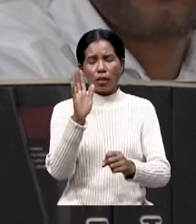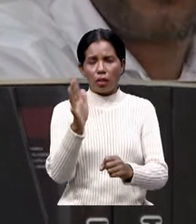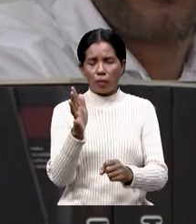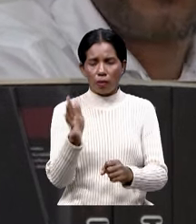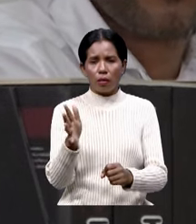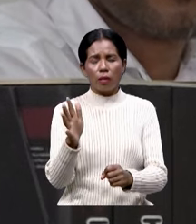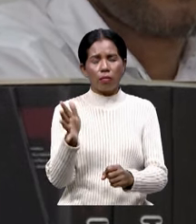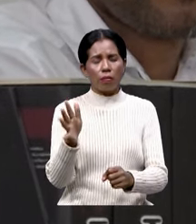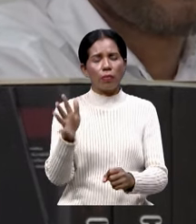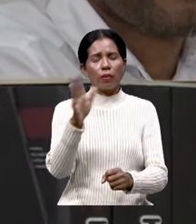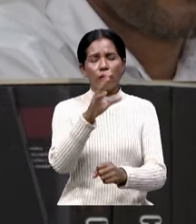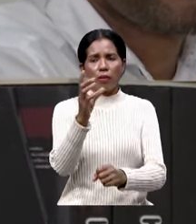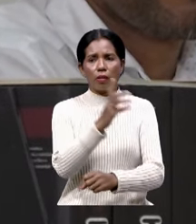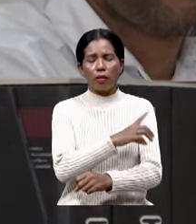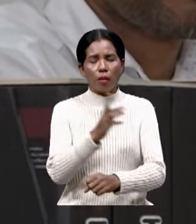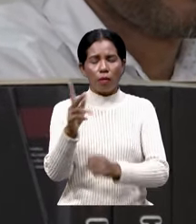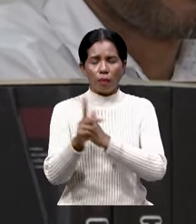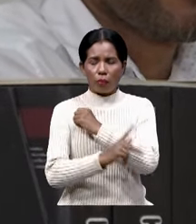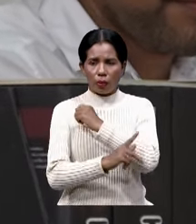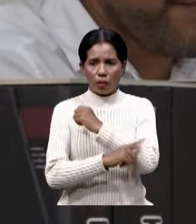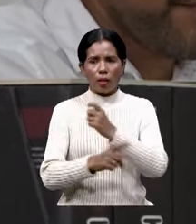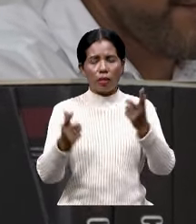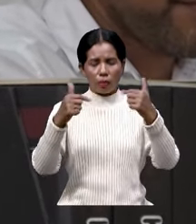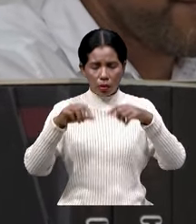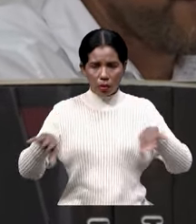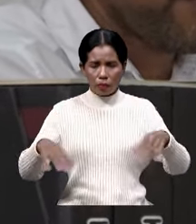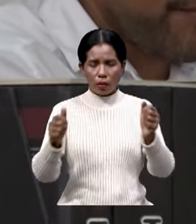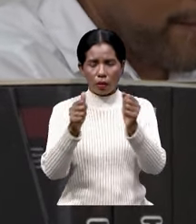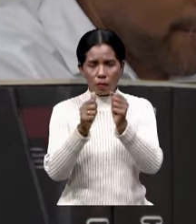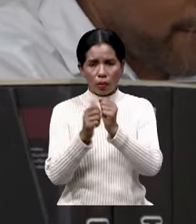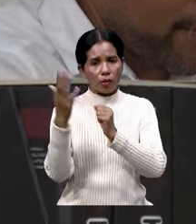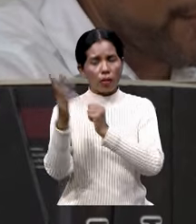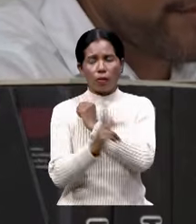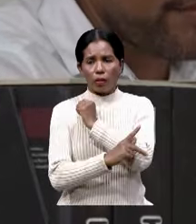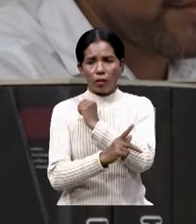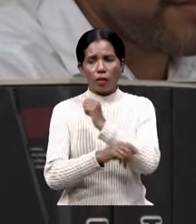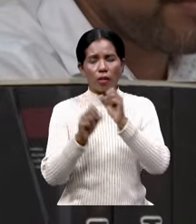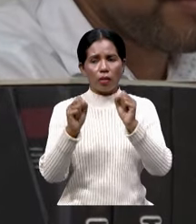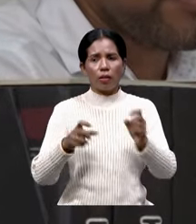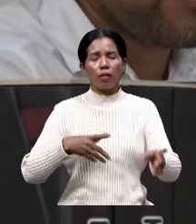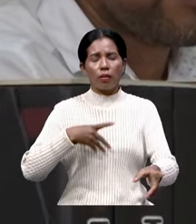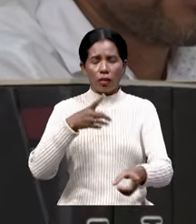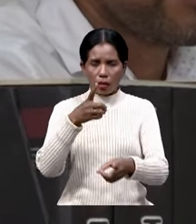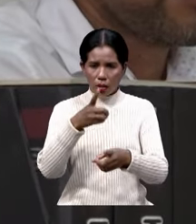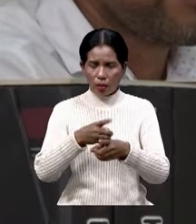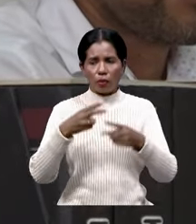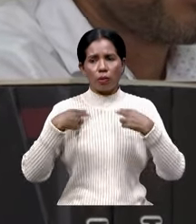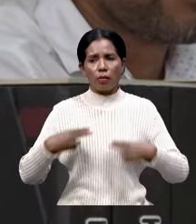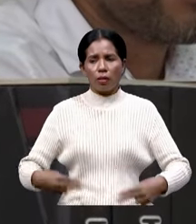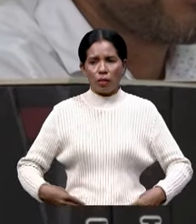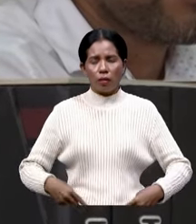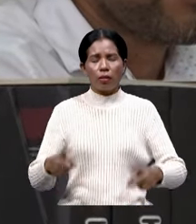Abril estamos ainda nas a lutar em Portugal para consolidar os direitos fundamentais do